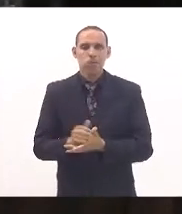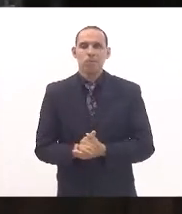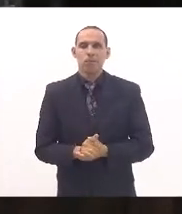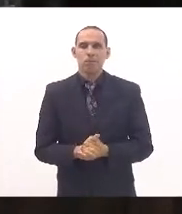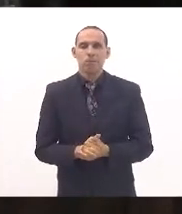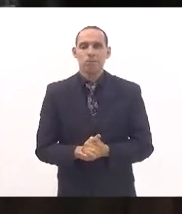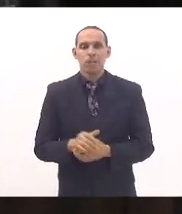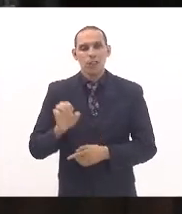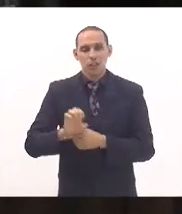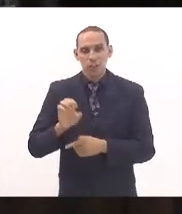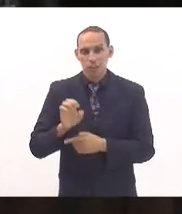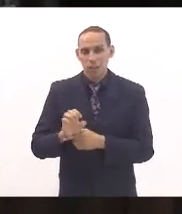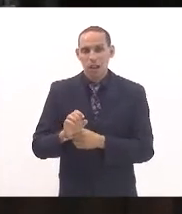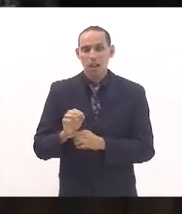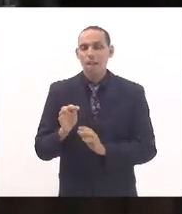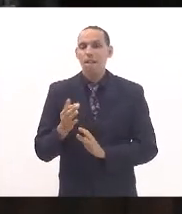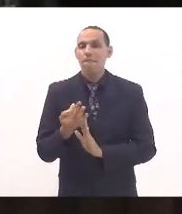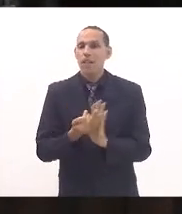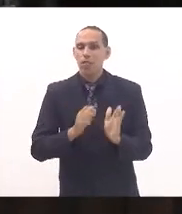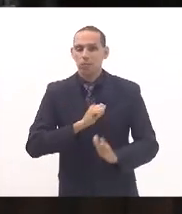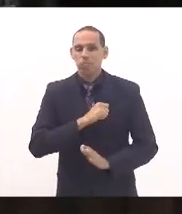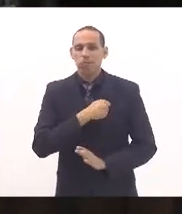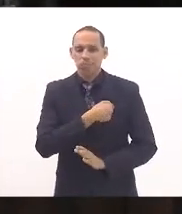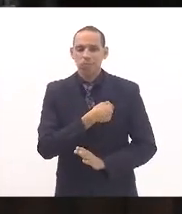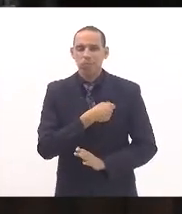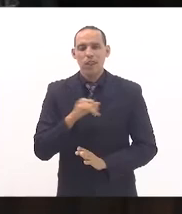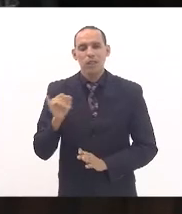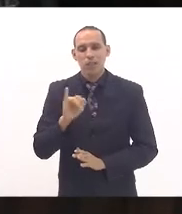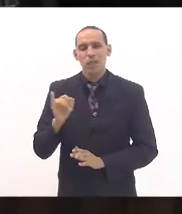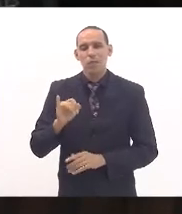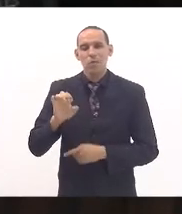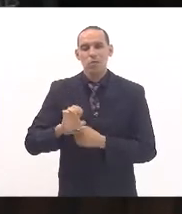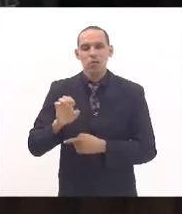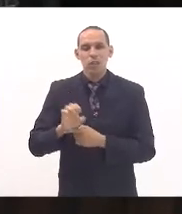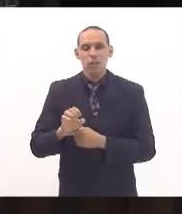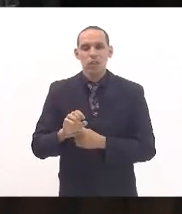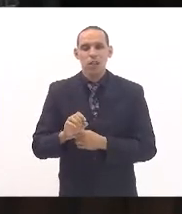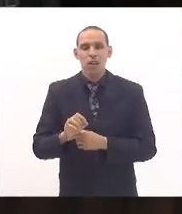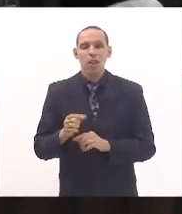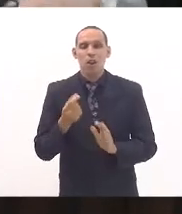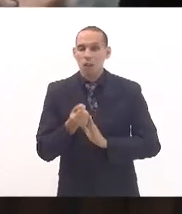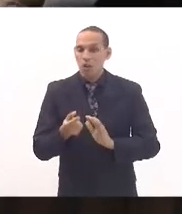arrecadação estadual, fiscalização dos tributos estaduais e de orçamento, fiscalização financeira e controle.